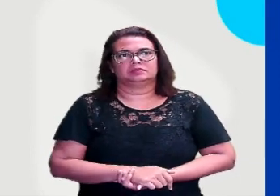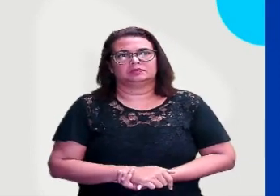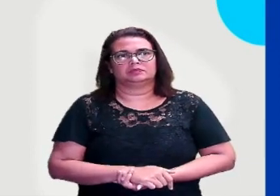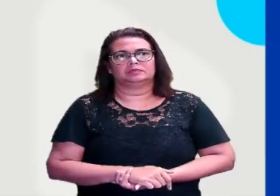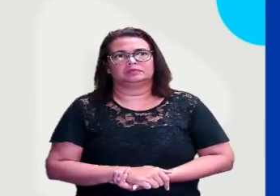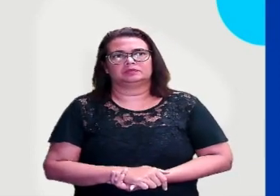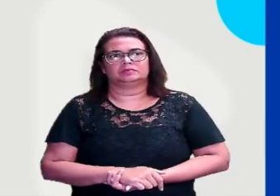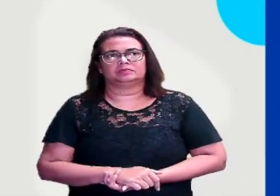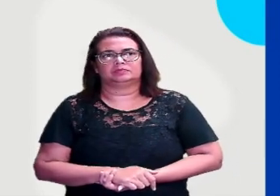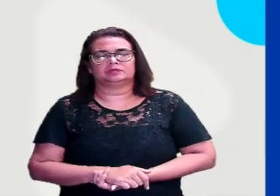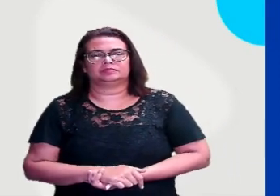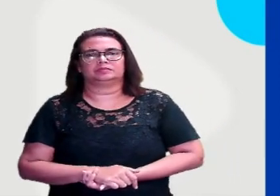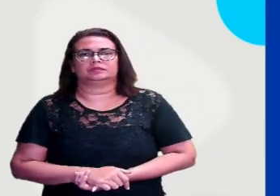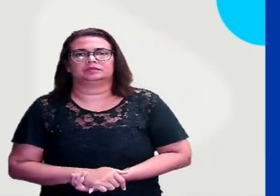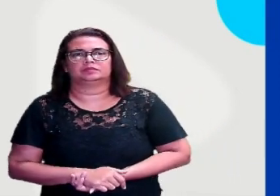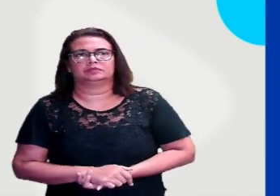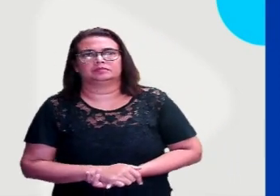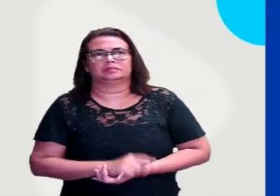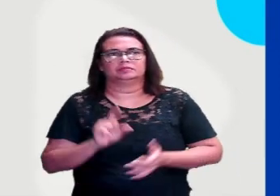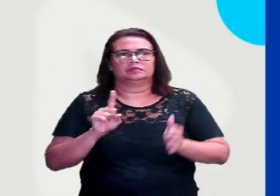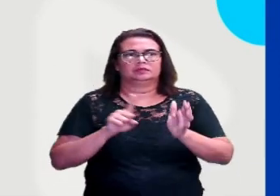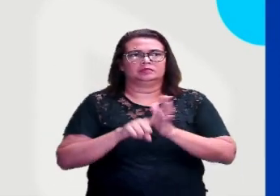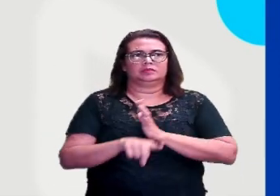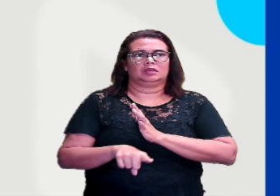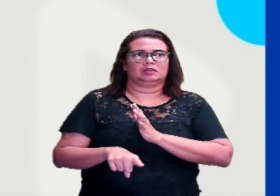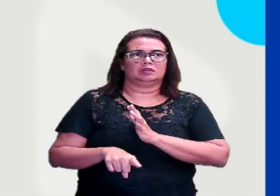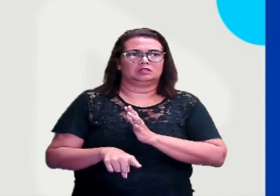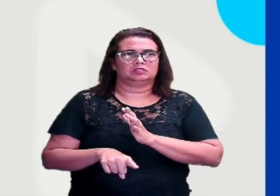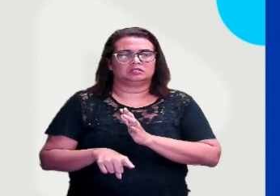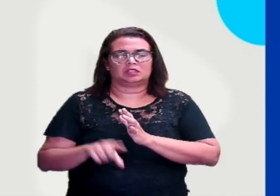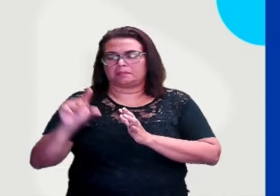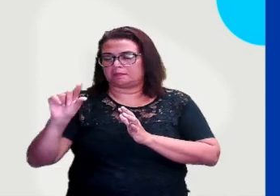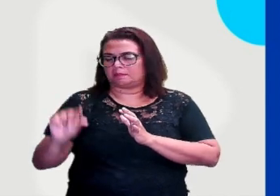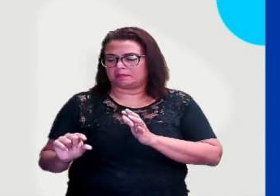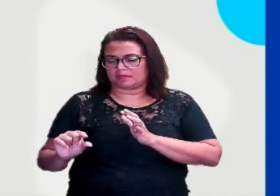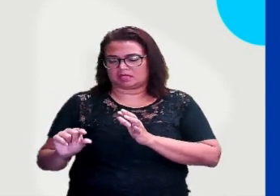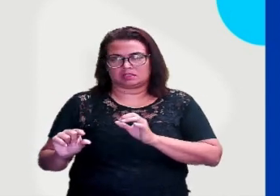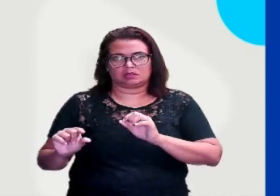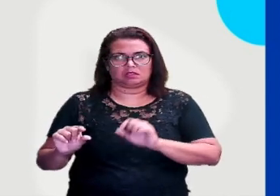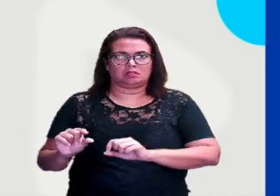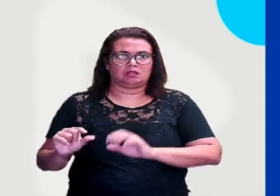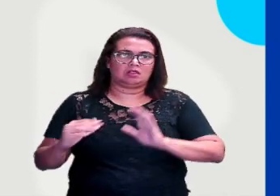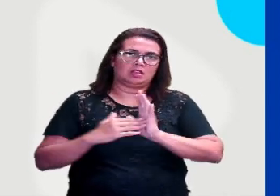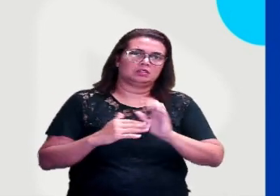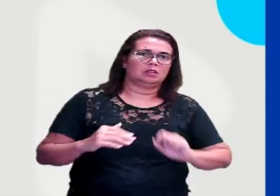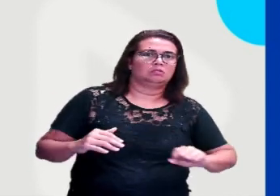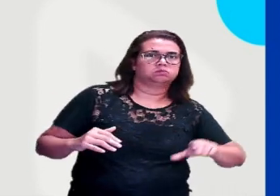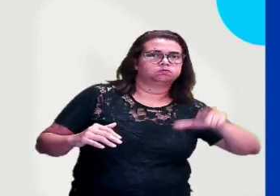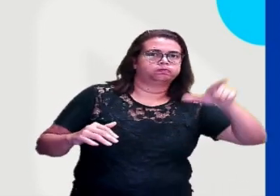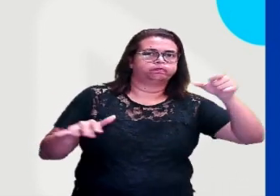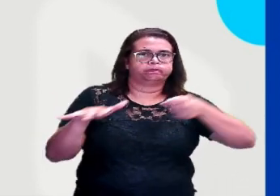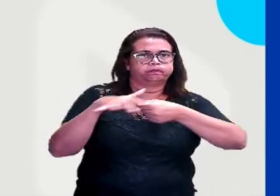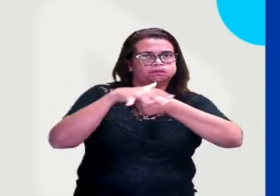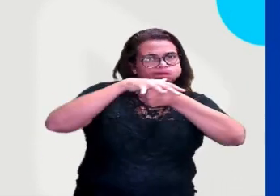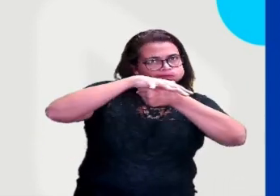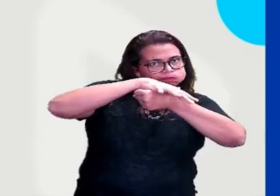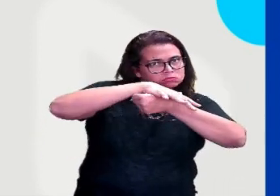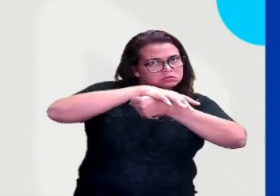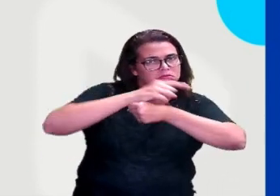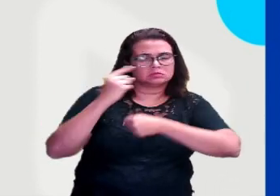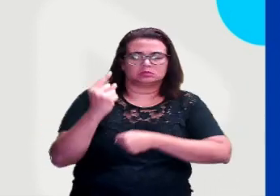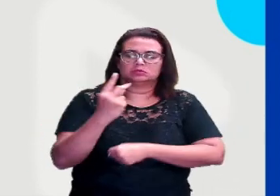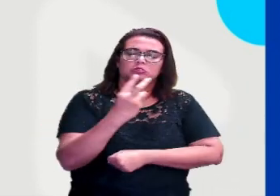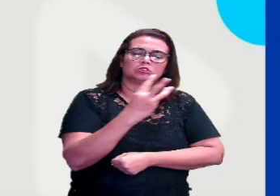Aqui ele pediu o quê? Ele quer saber os potes do menos cheio para o mais cheio, identificando pelo número 1, 2